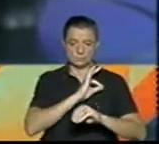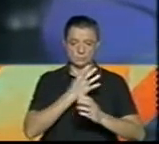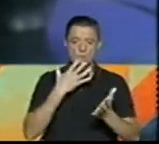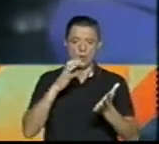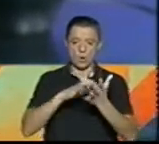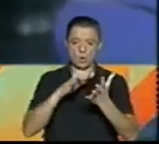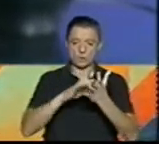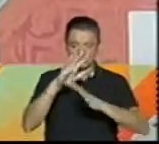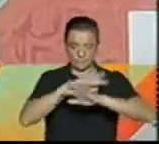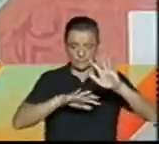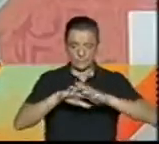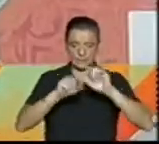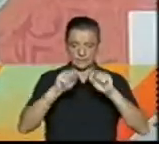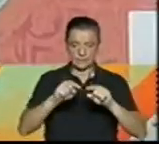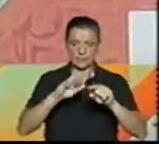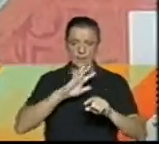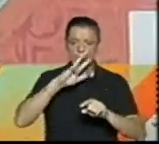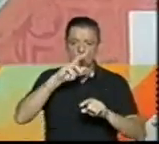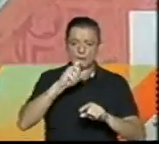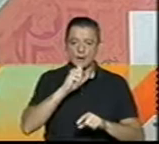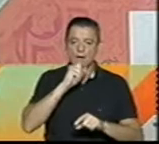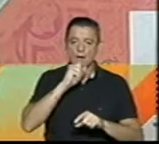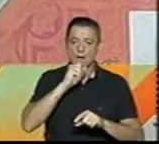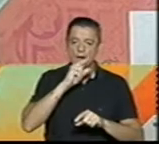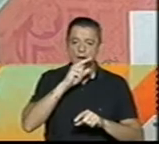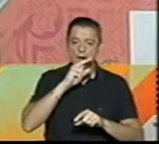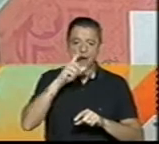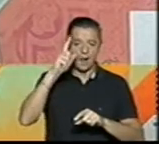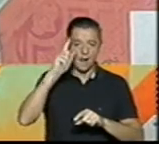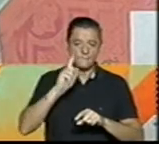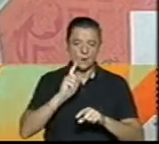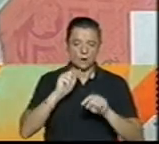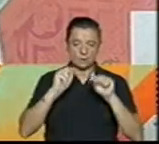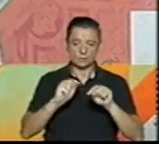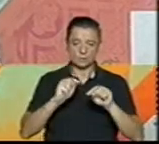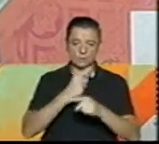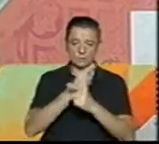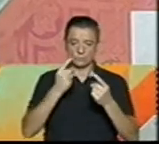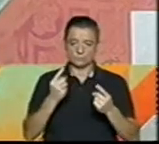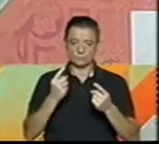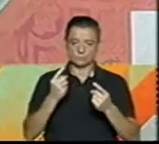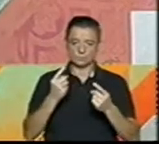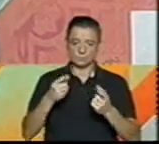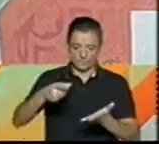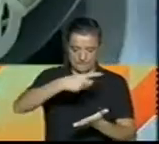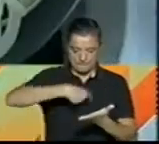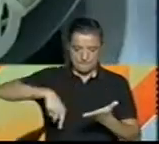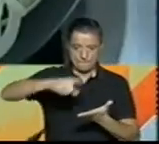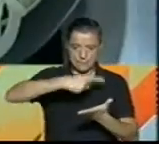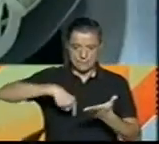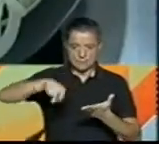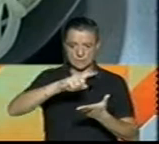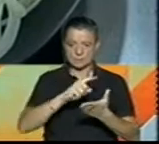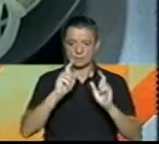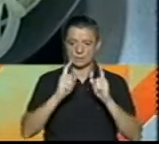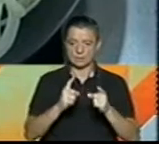arroz que fazia em casa, na altura com a mãe e com a avó, e eu fiquei encantadíssima porque os meus pratos geralmente nascem assim,